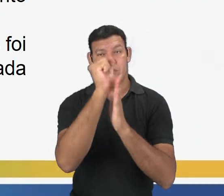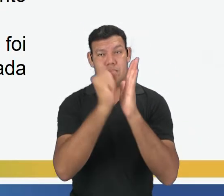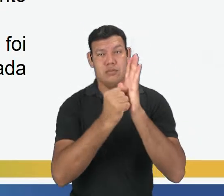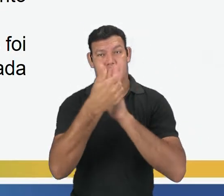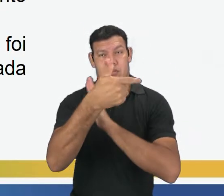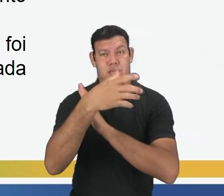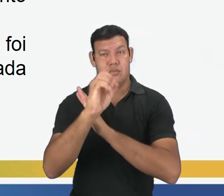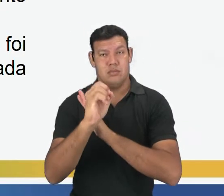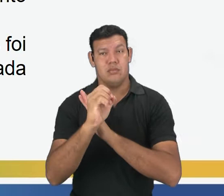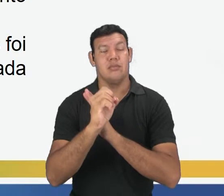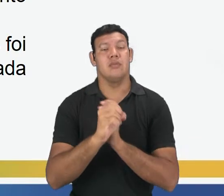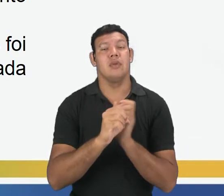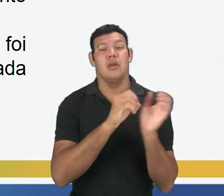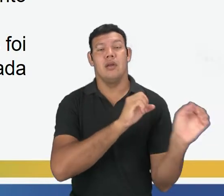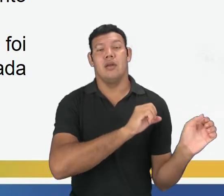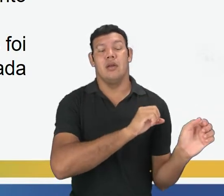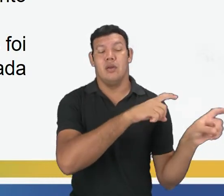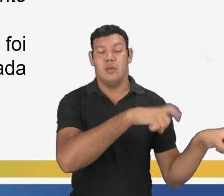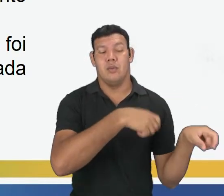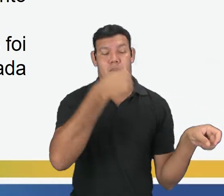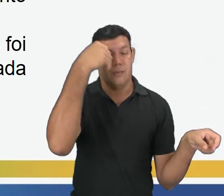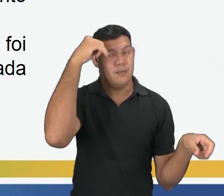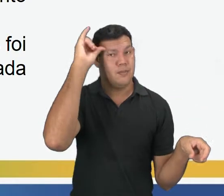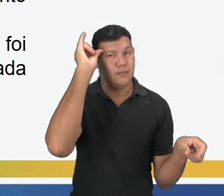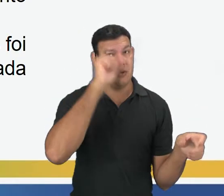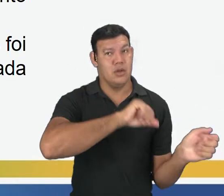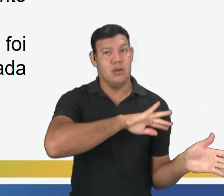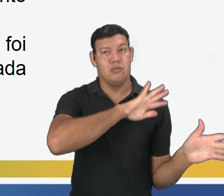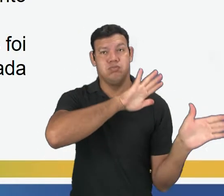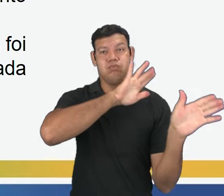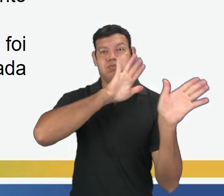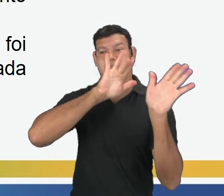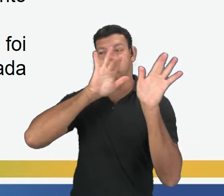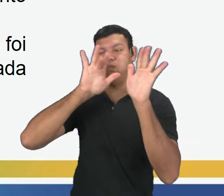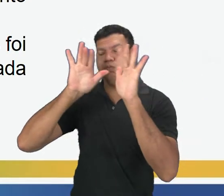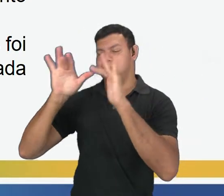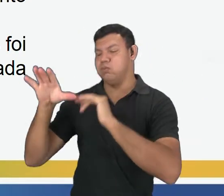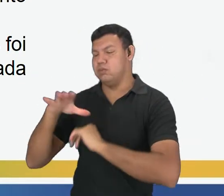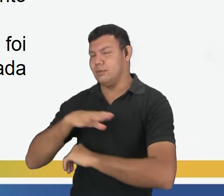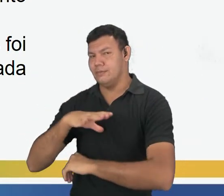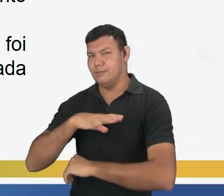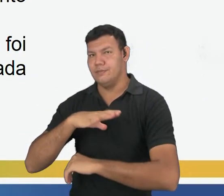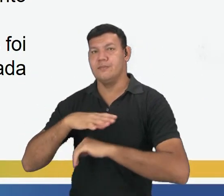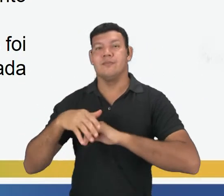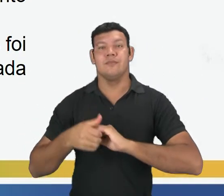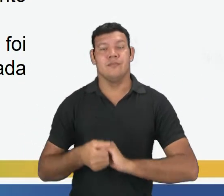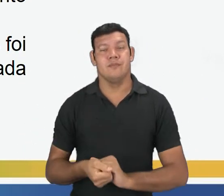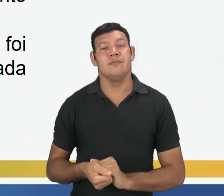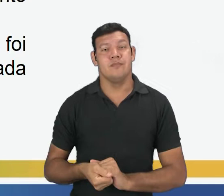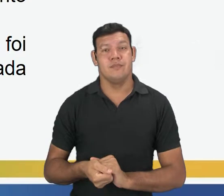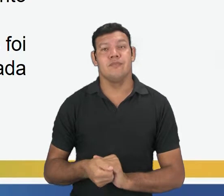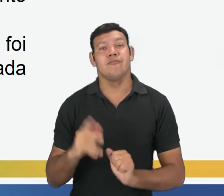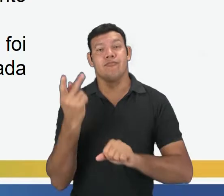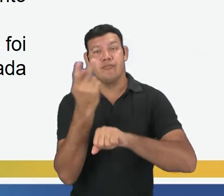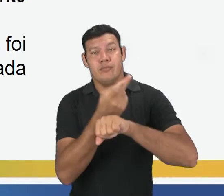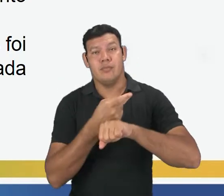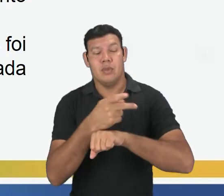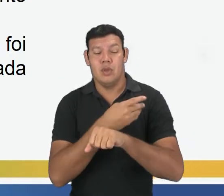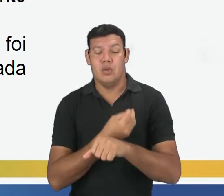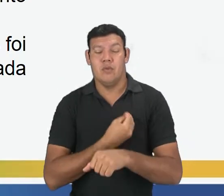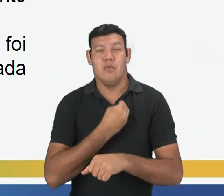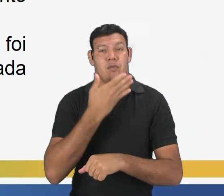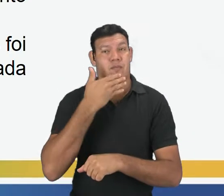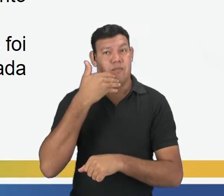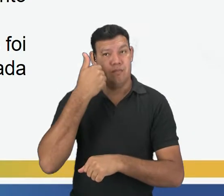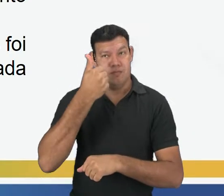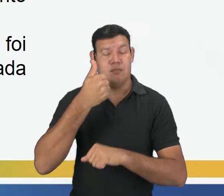XX com o êxodo rural, ou seja, o deslocamento de pessoas do campo para as cidades em busca de melhores condições